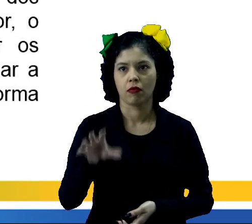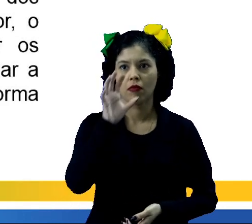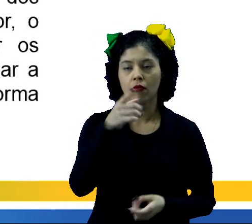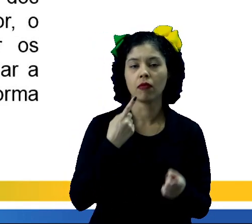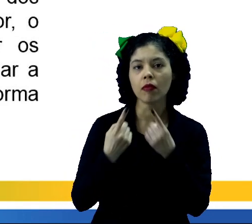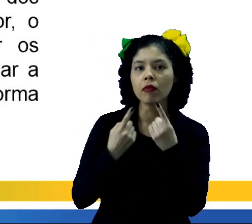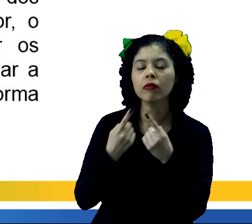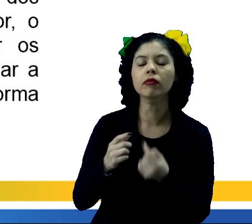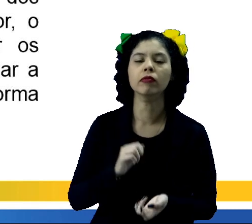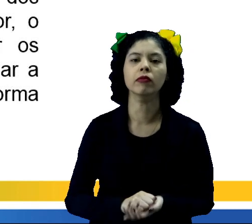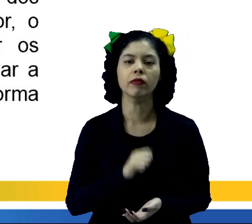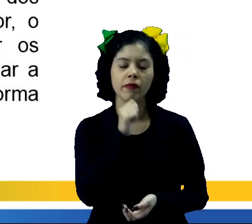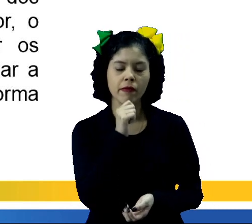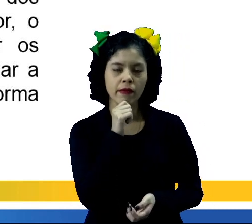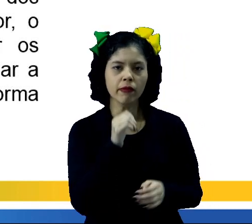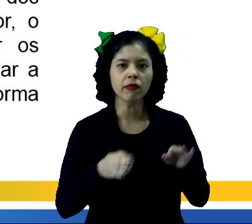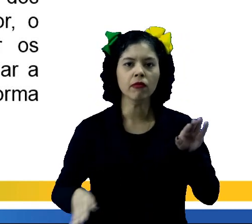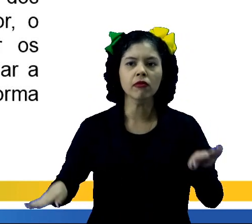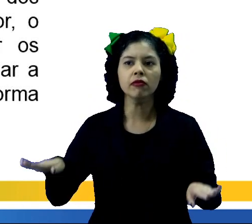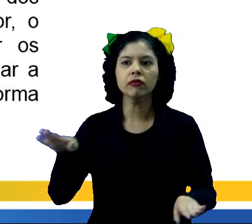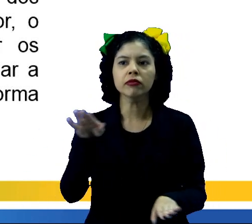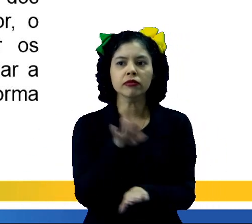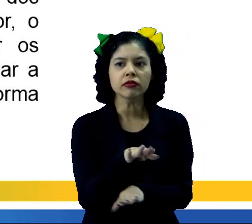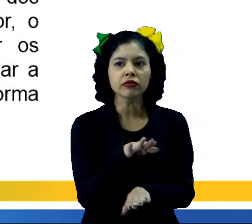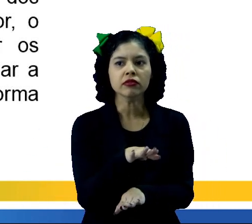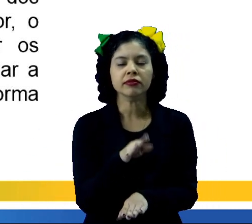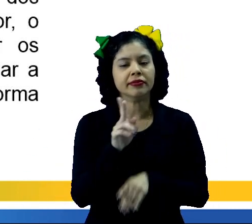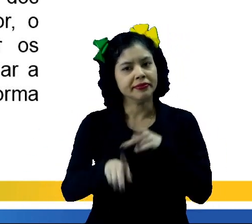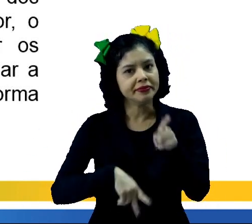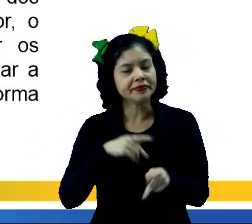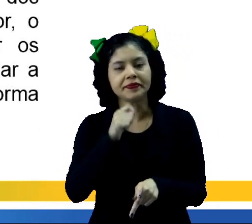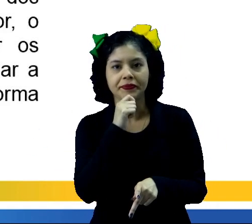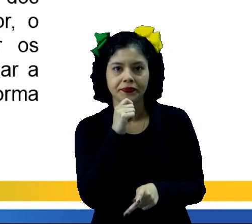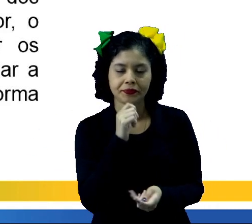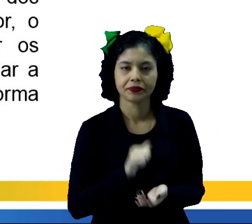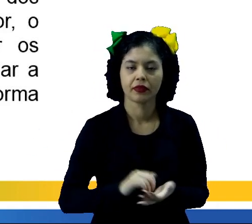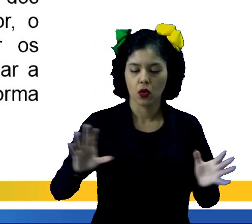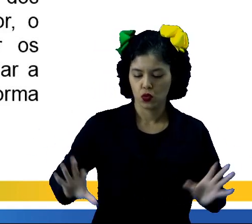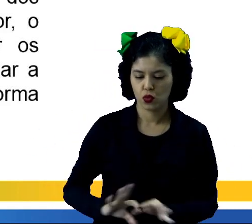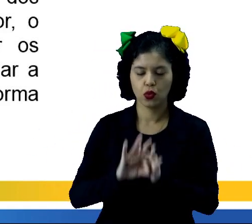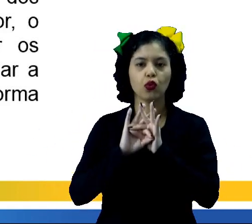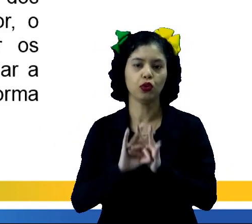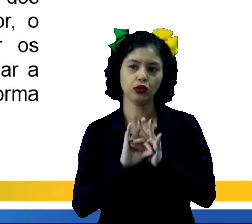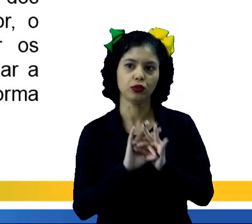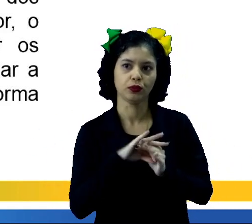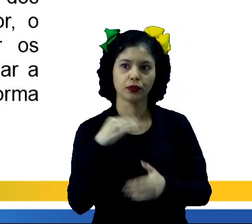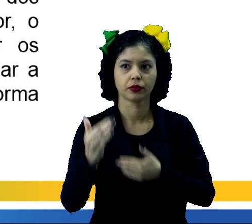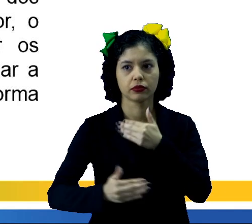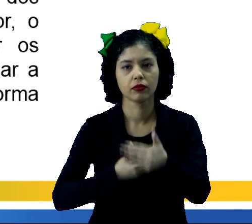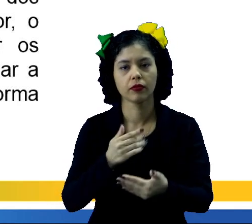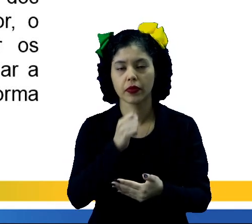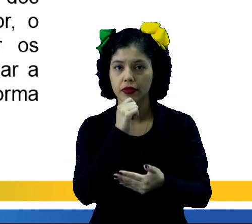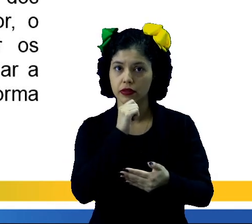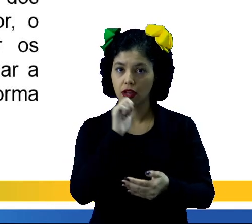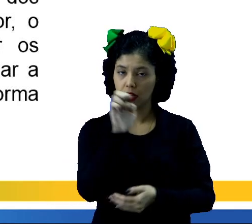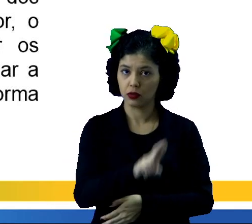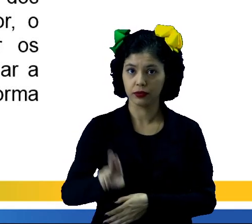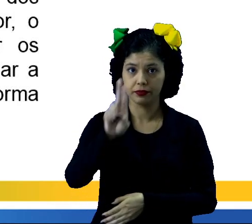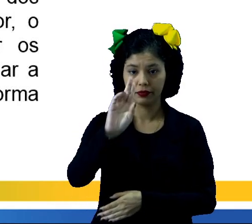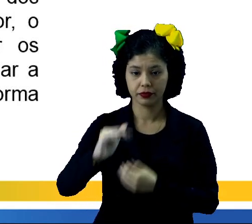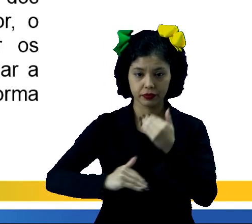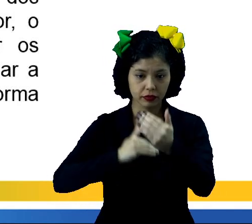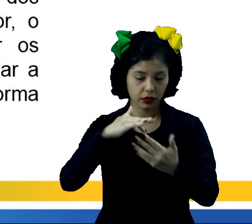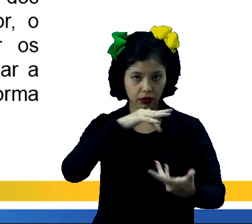o discurso que prega a inferioridade dos povos que foram colonizados permeia todo esse processo, da empreitada europeia pelo